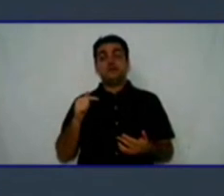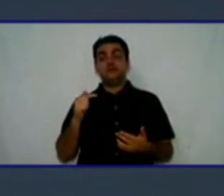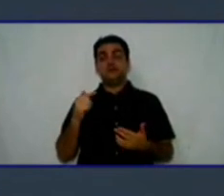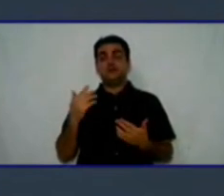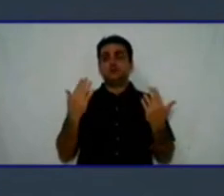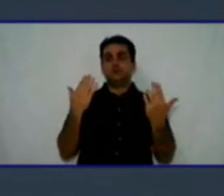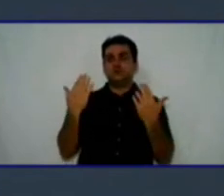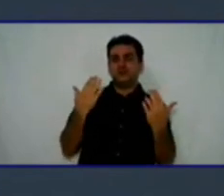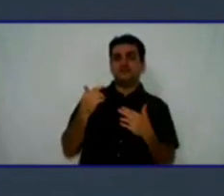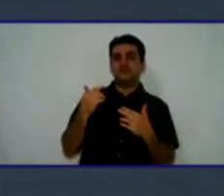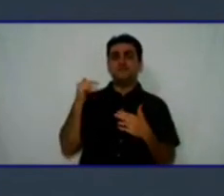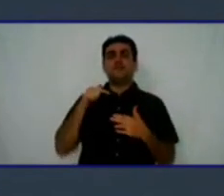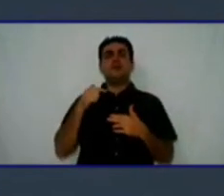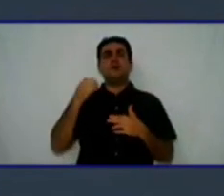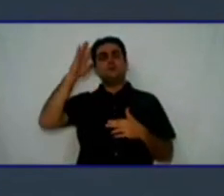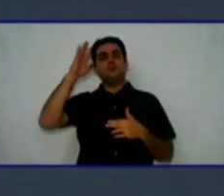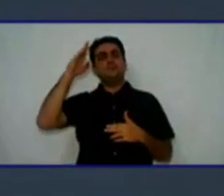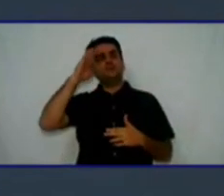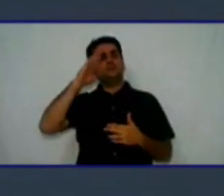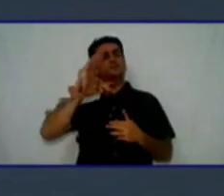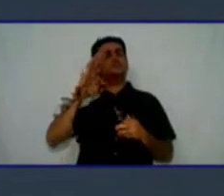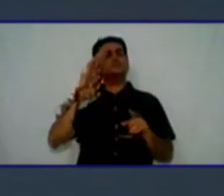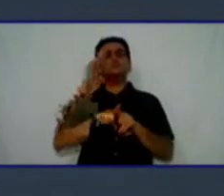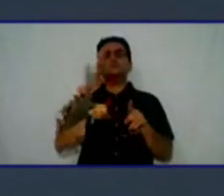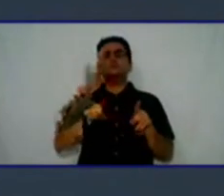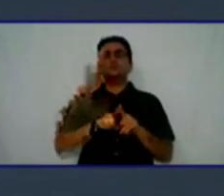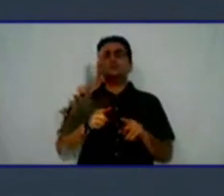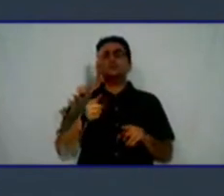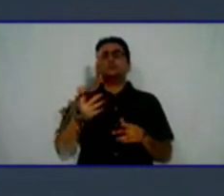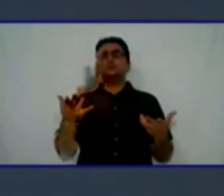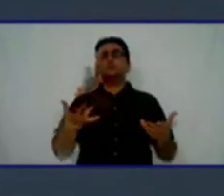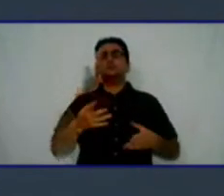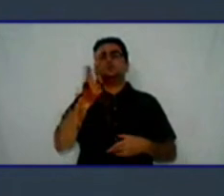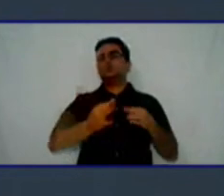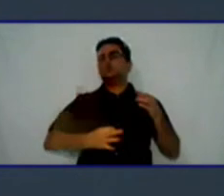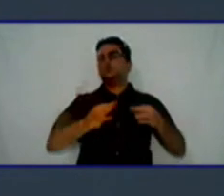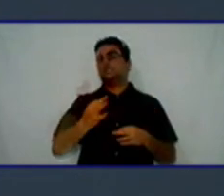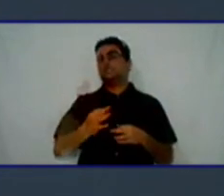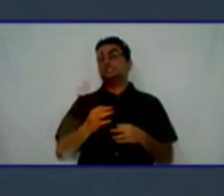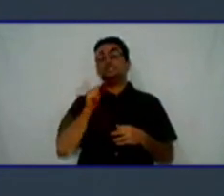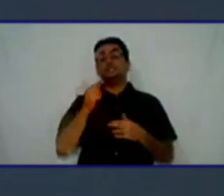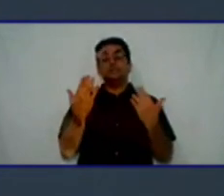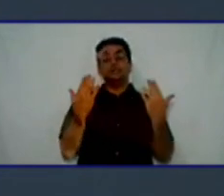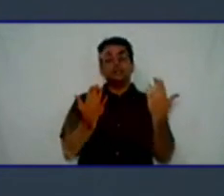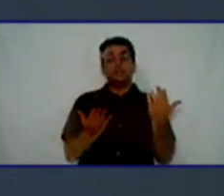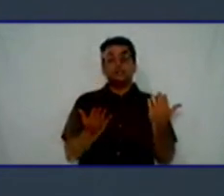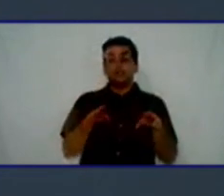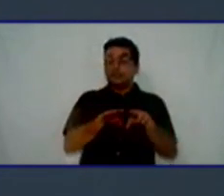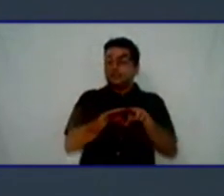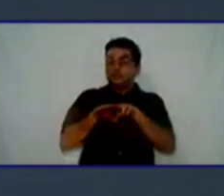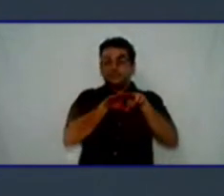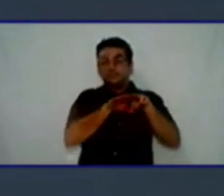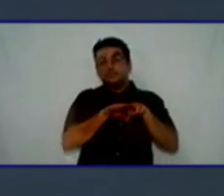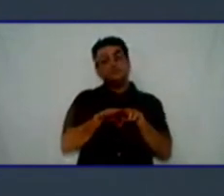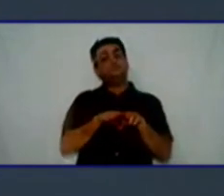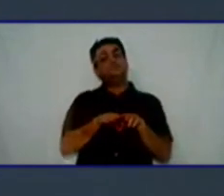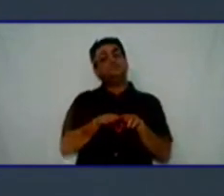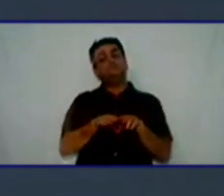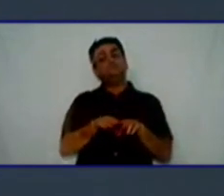ensejou a interpretação de um juízo de racionalidade